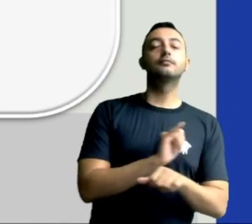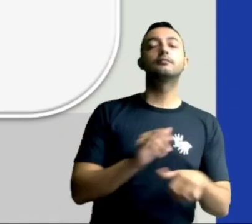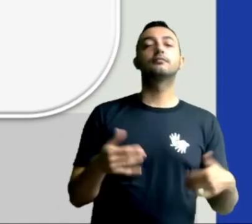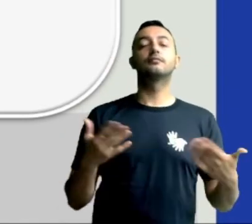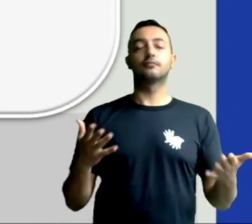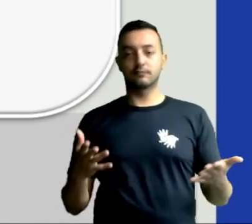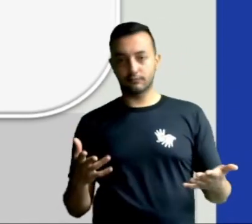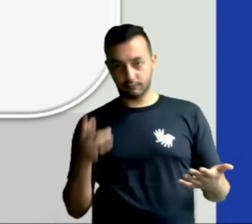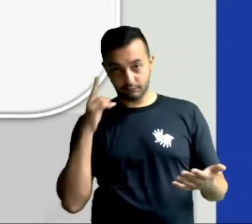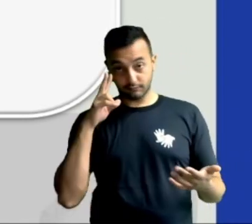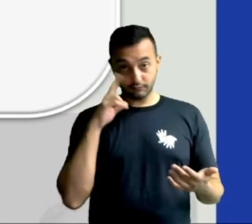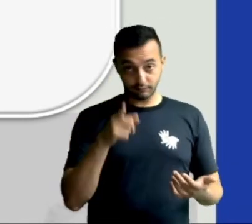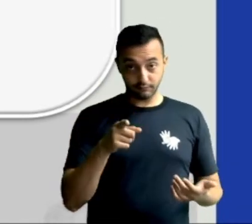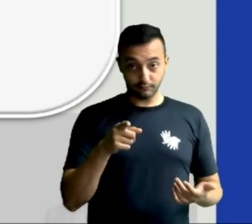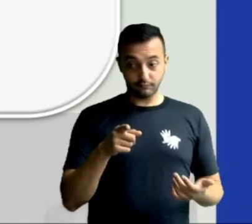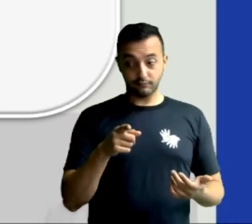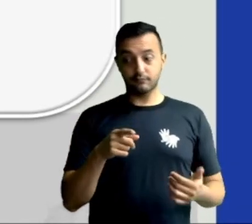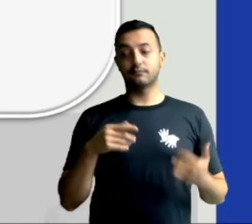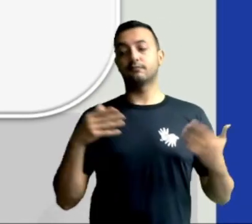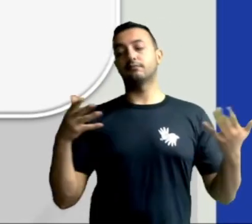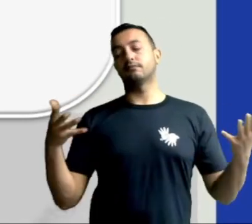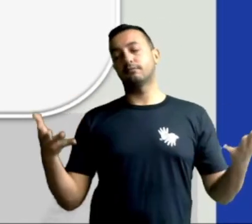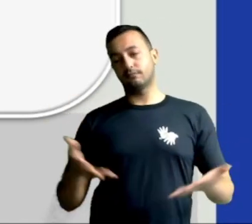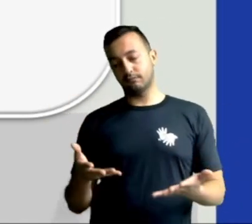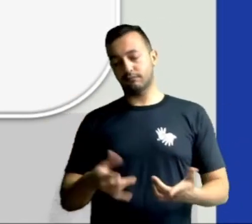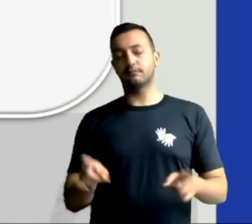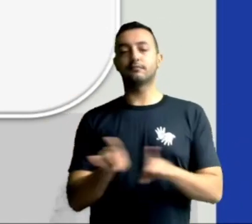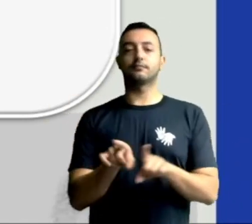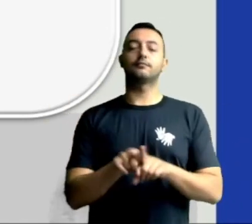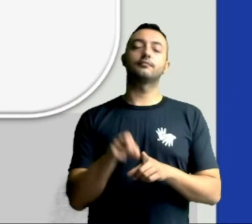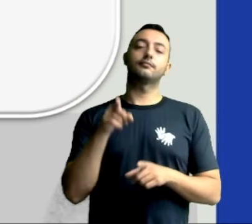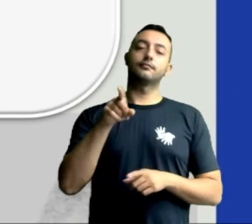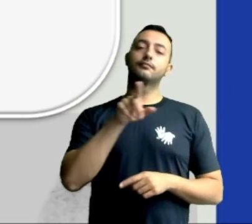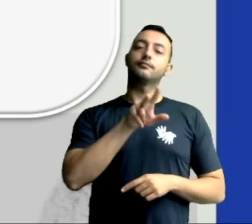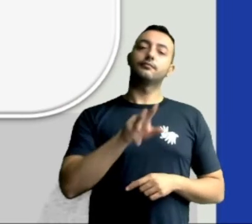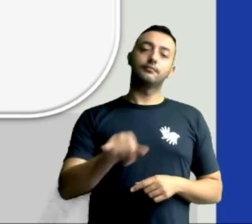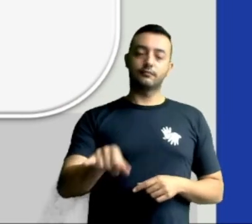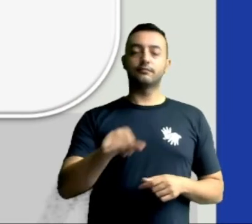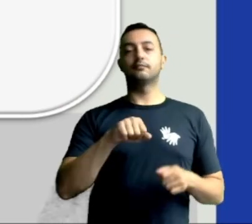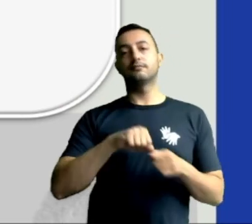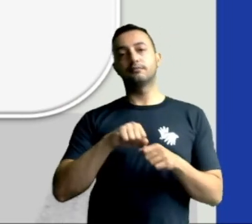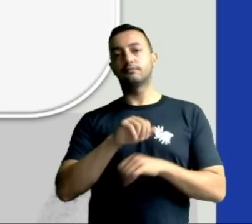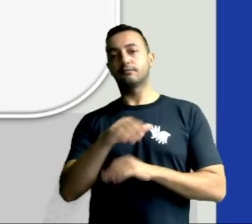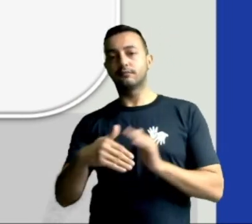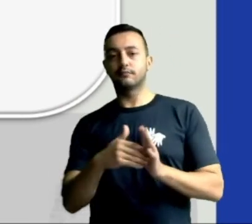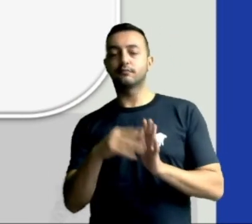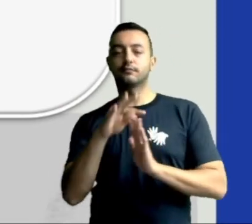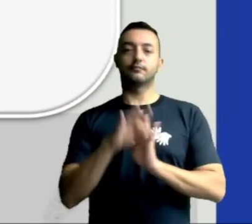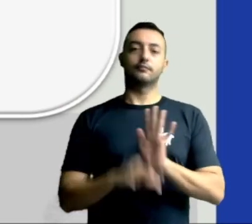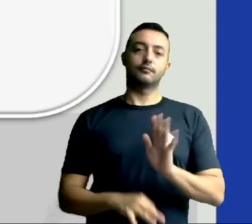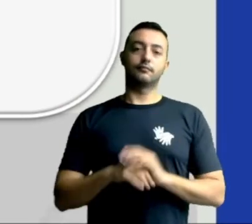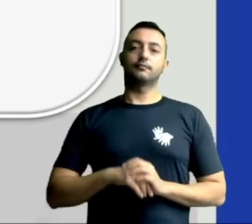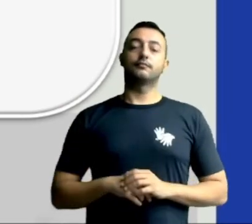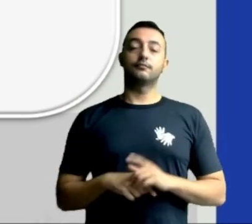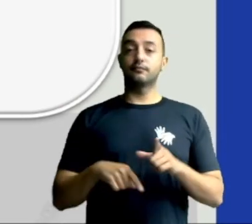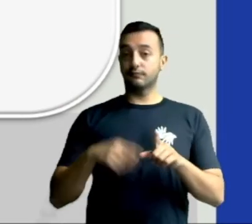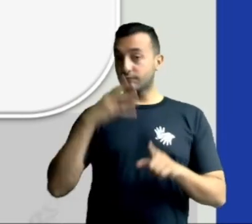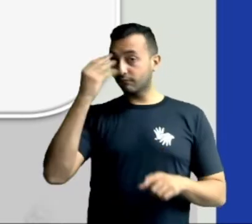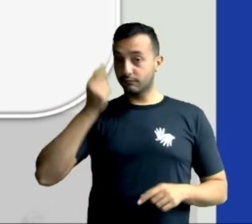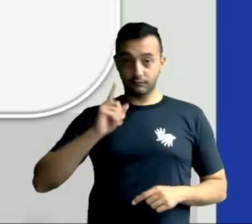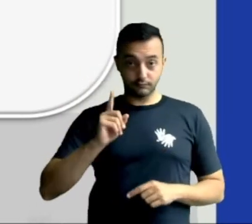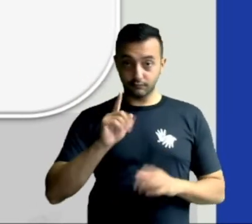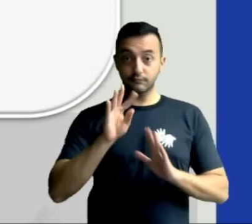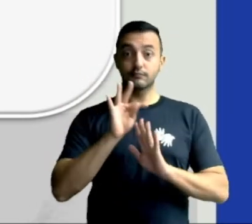da estratégia? Agora, também você vai construir tudo isso em forma de texto. E não esquece, o